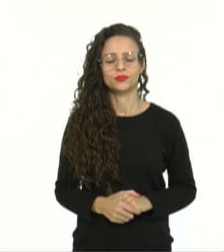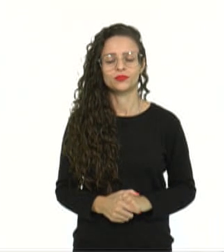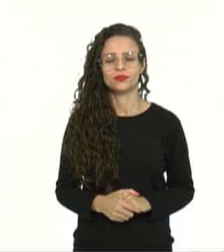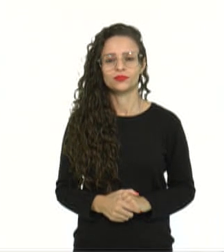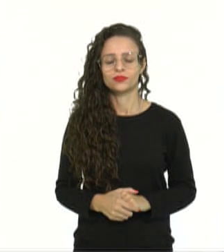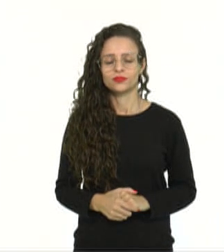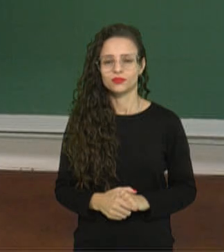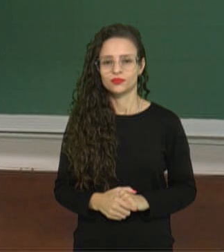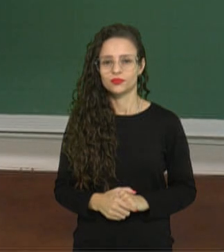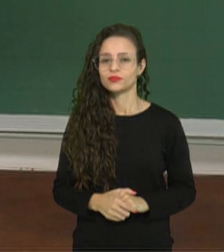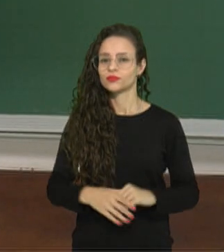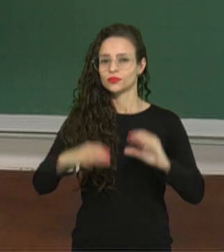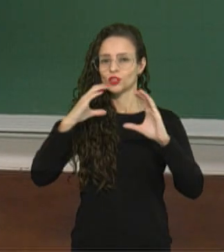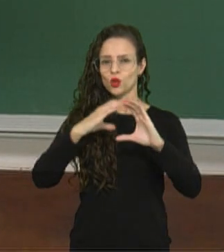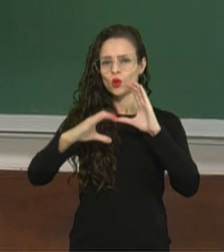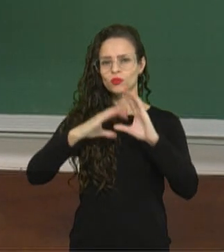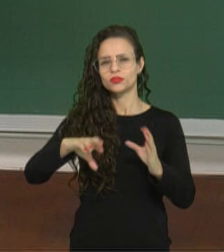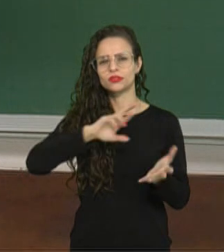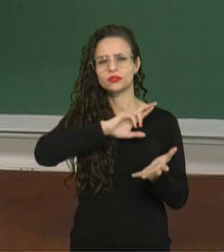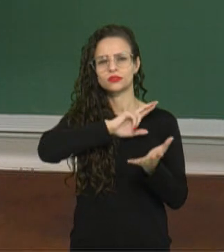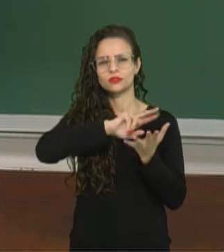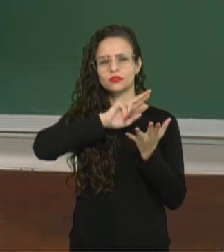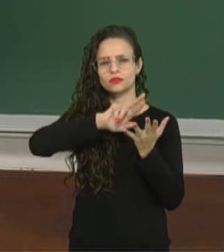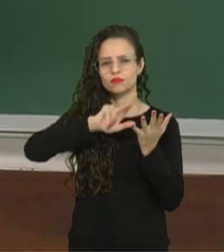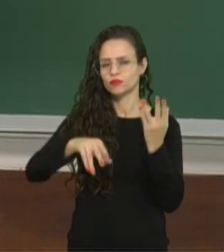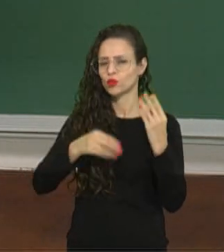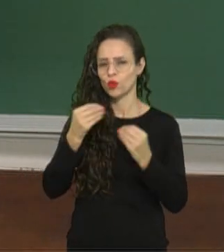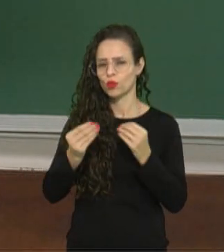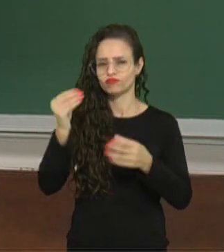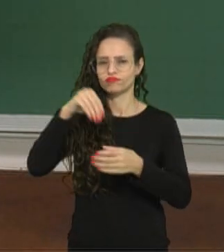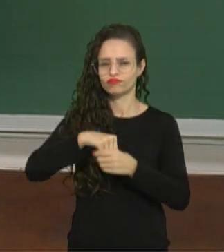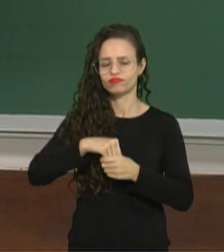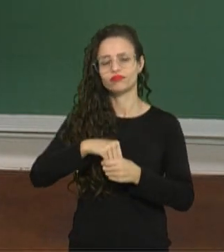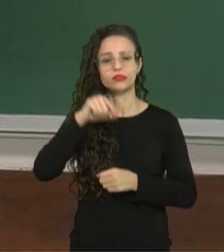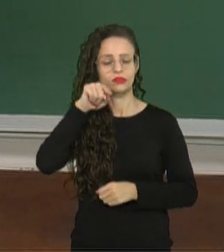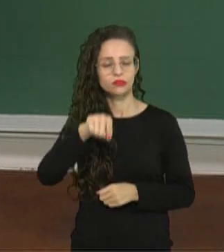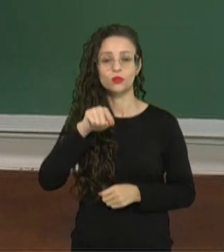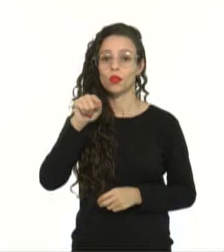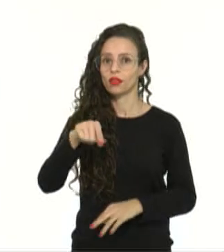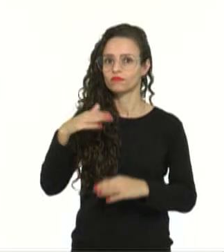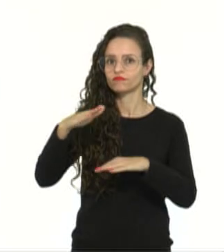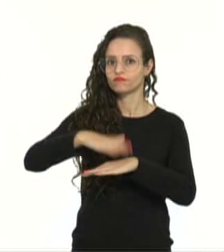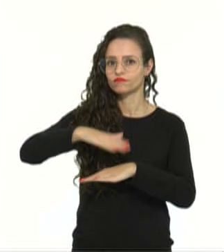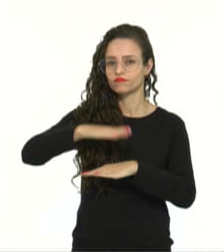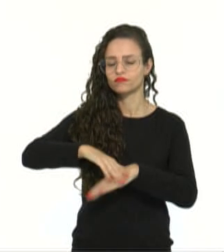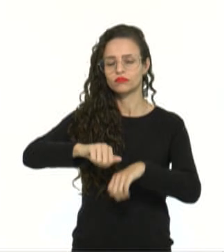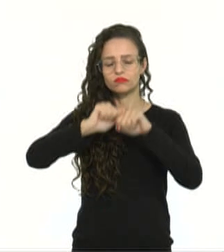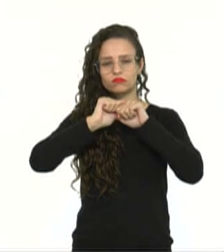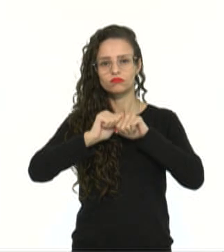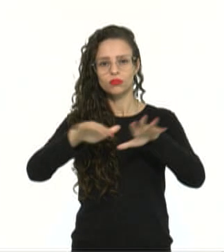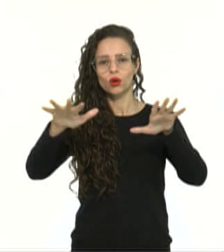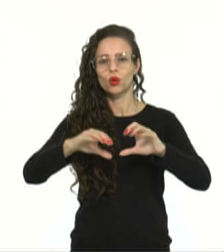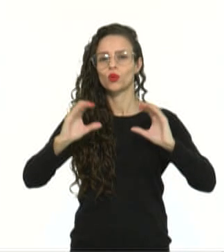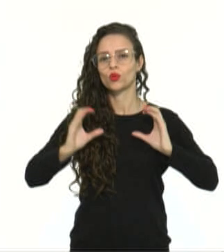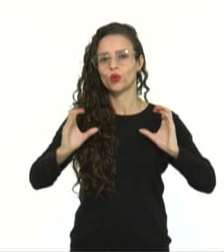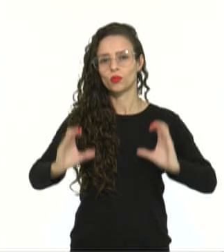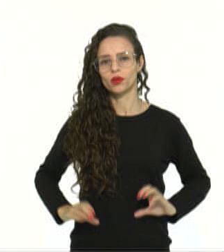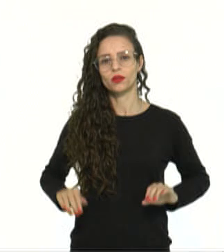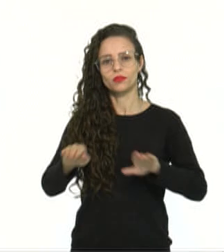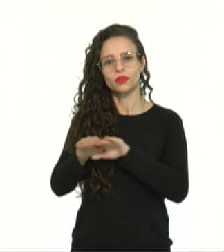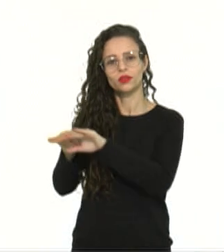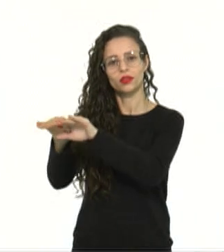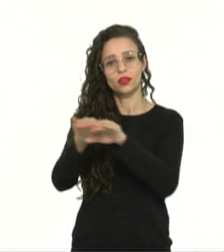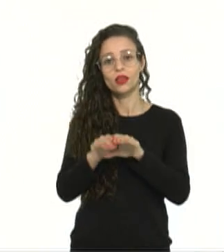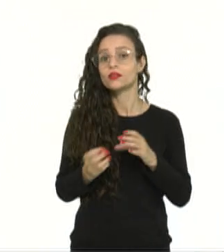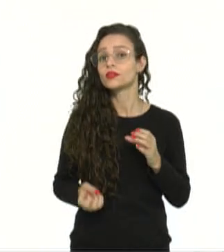Então, os meios de comunicação, como é que eles entram nessa história? Eles são responsáveis por veicular comportamentos e padrões criados